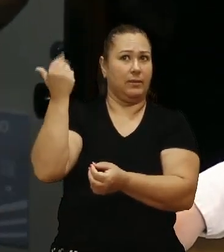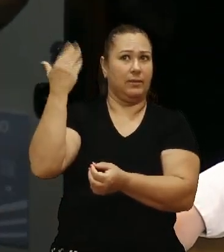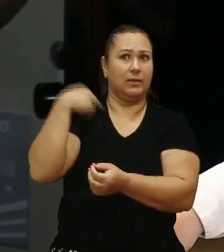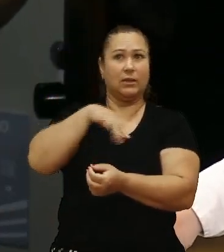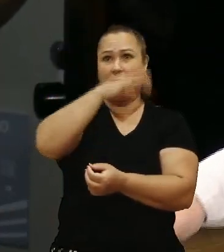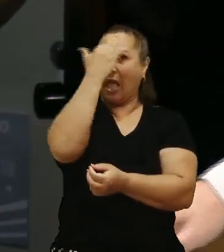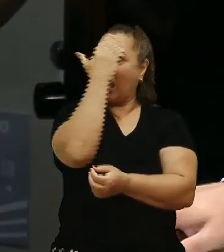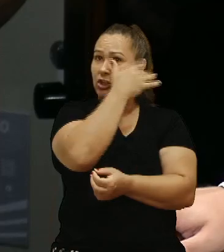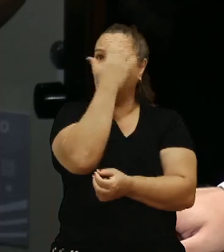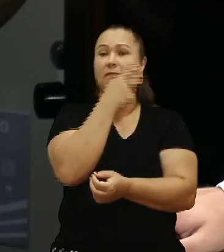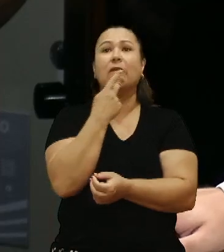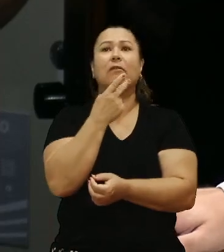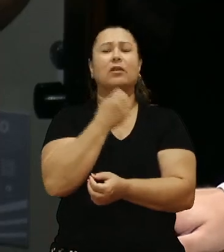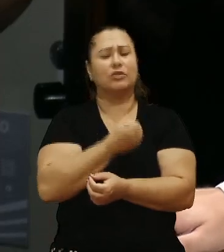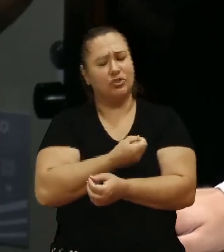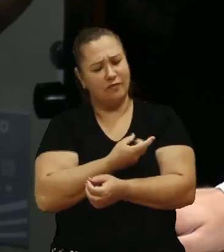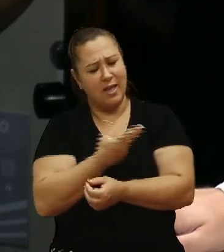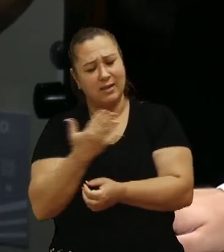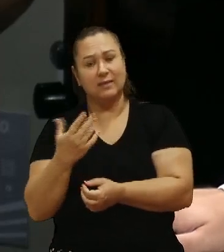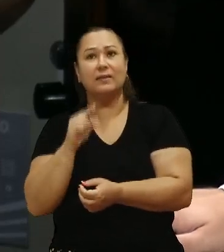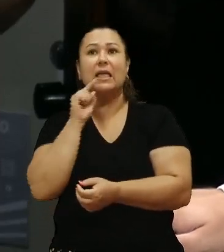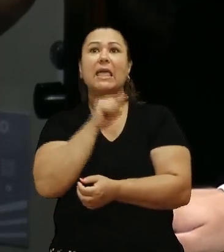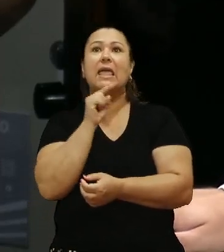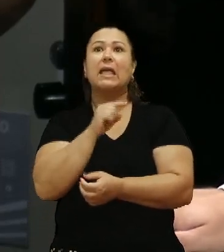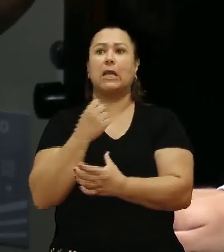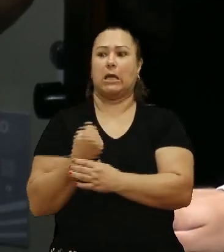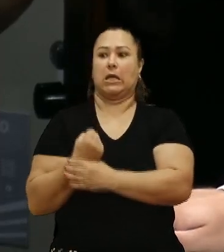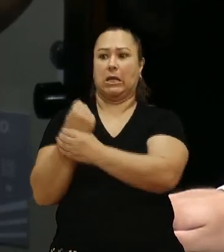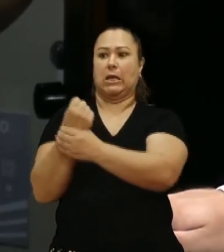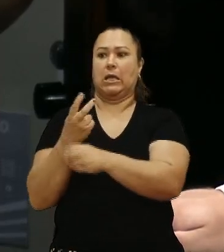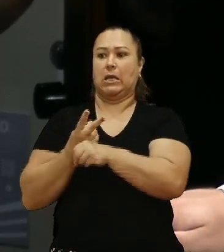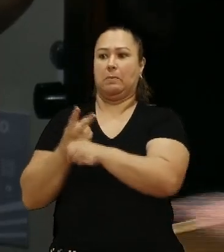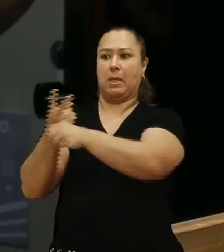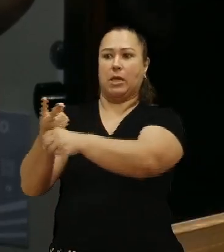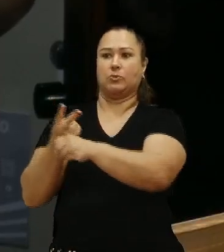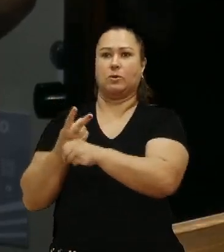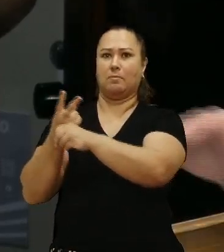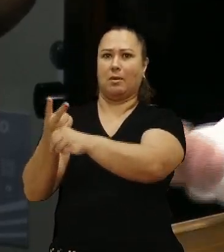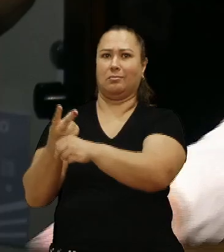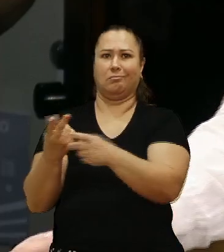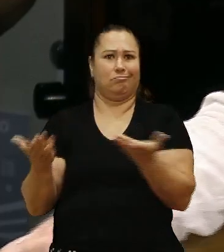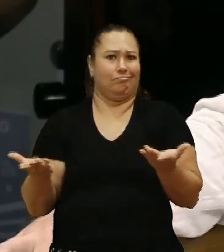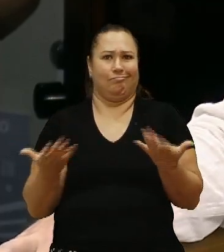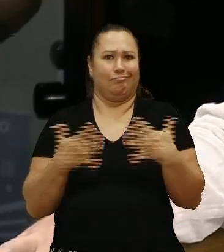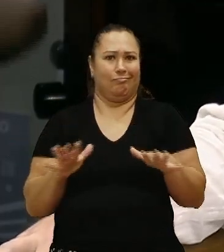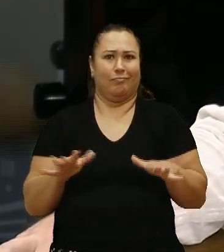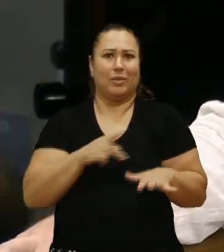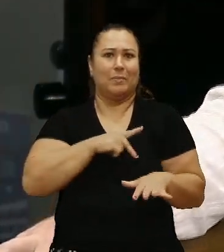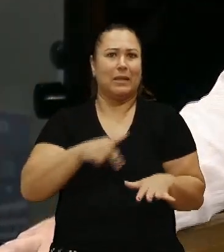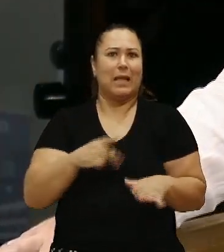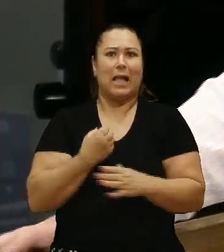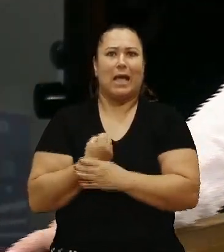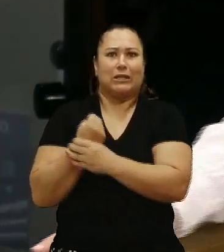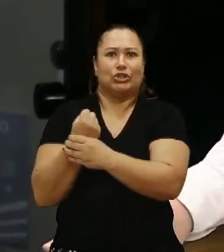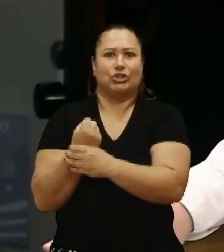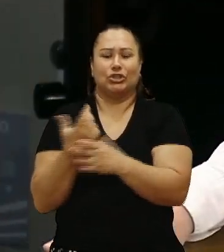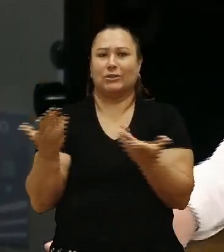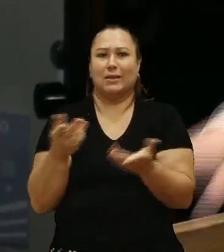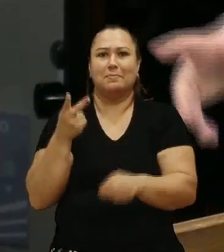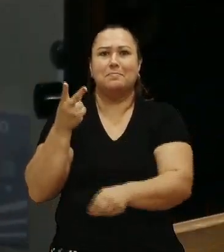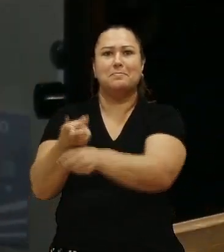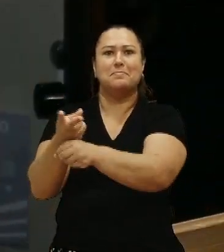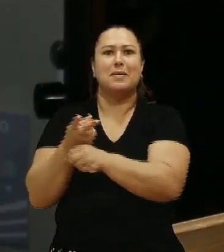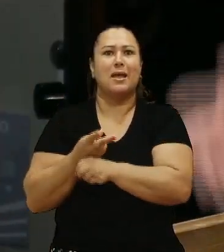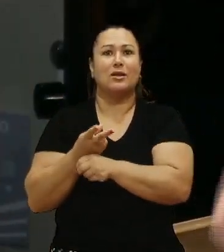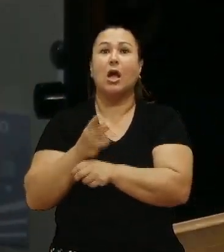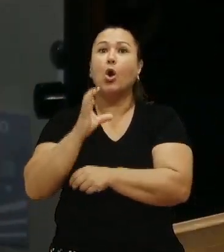prefeito Adiló falando que diversas vezes foi ele o garantidor dos empréstimos da Codeca. E eu não quero que o presidente da Codeca seja o garantidor de empréstimo nenhum. Eu